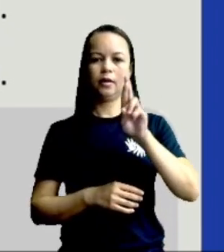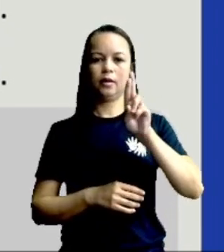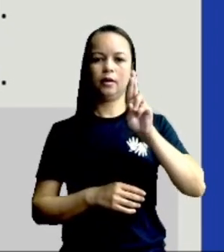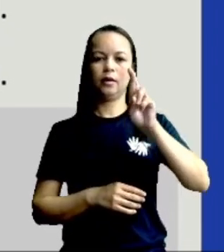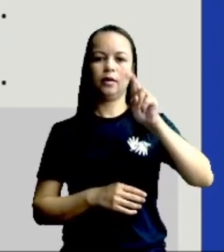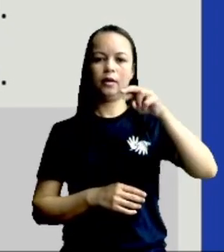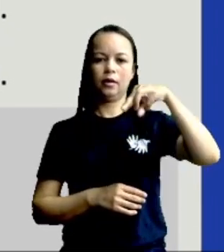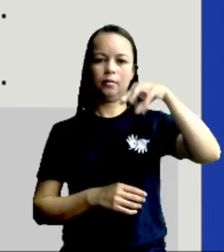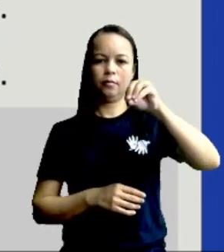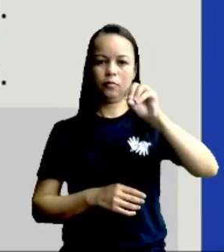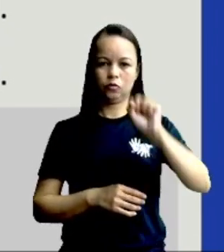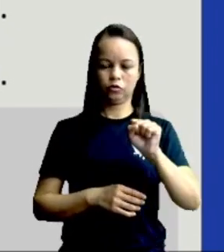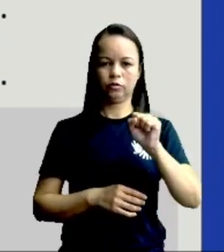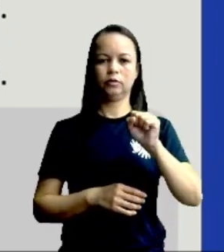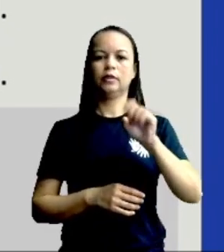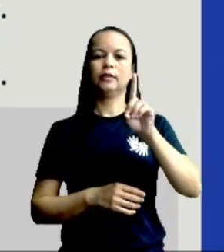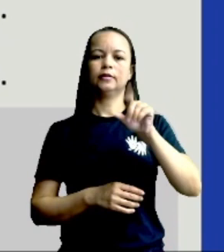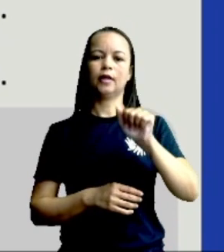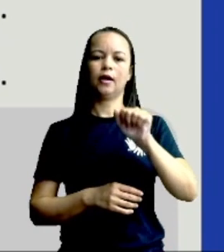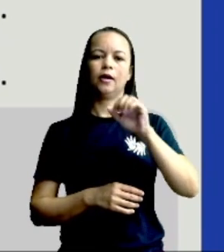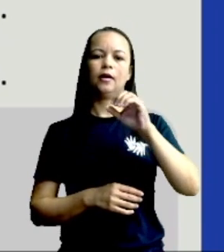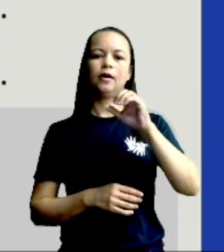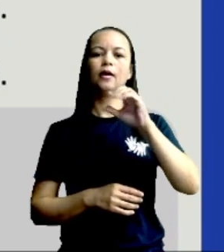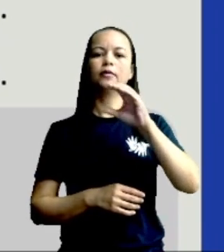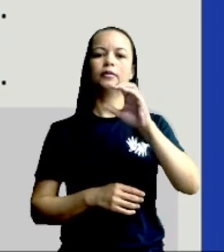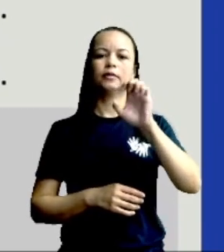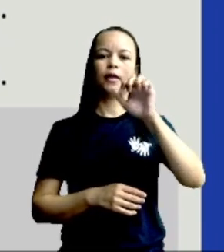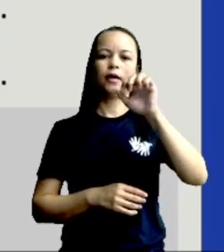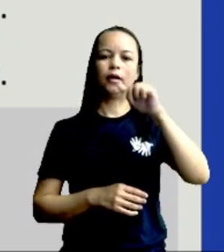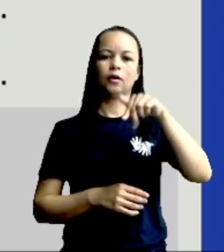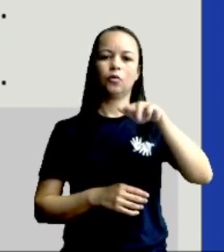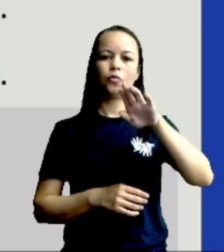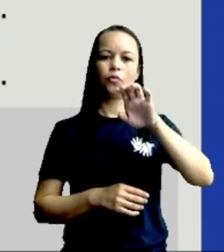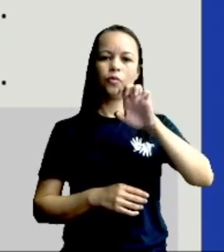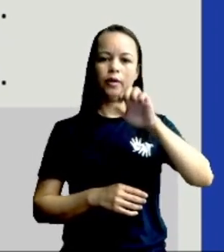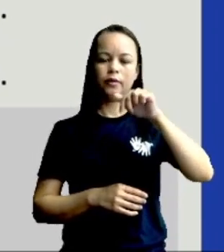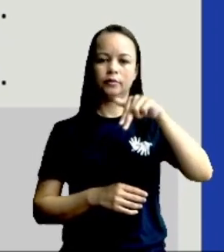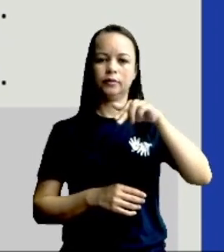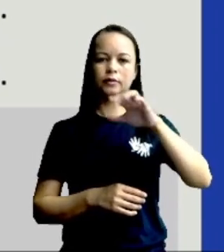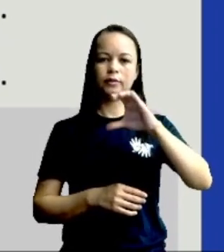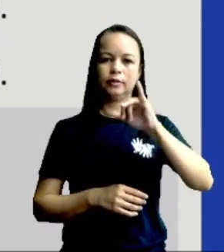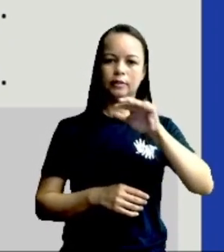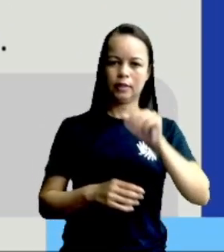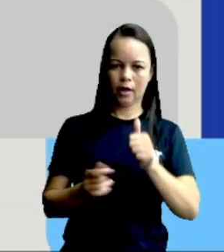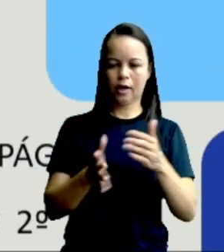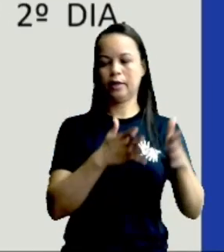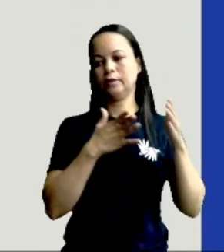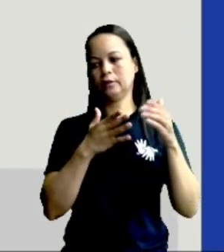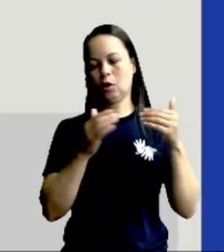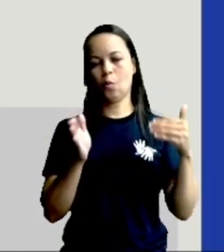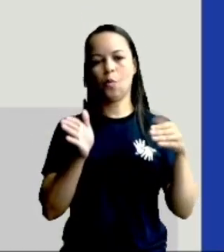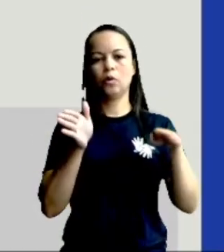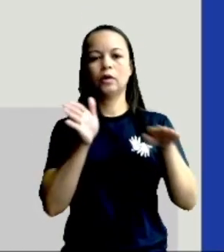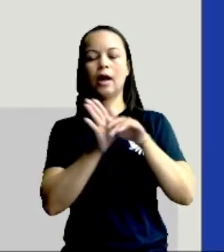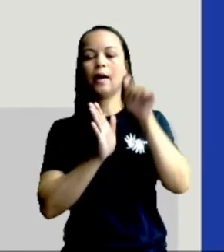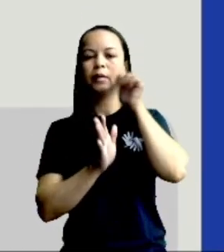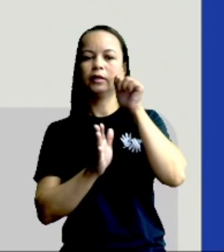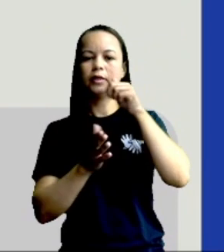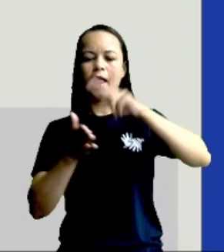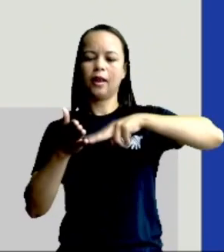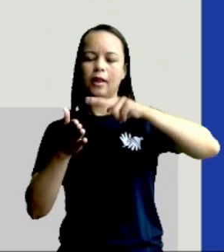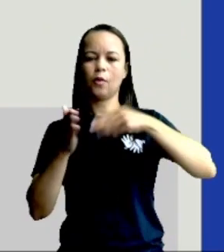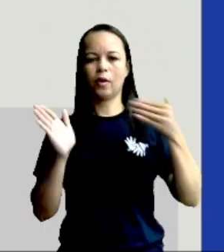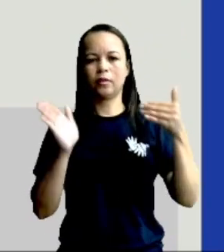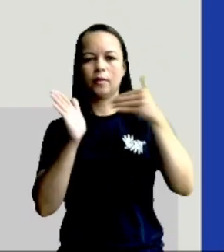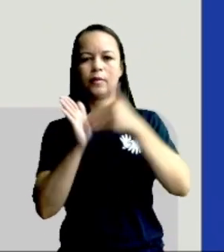quarto dia, Joana leu até a página 48. No quinto dia, Joana leu até a página 60. Tá? E aí, vamos